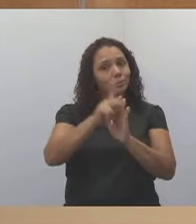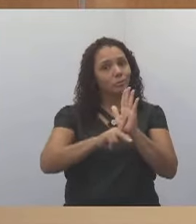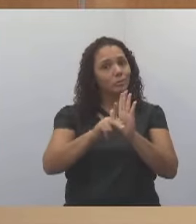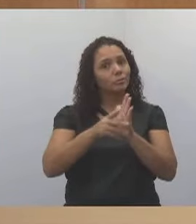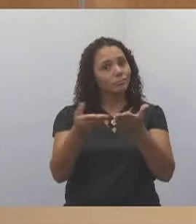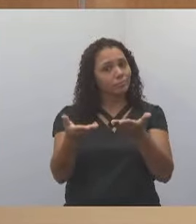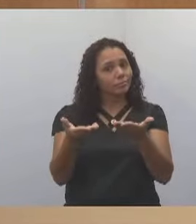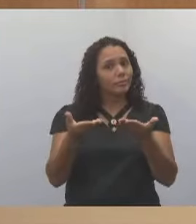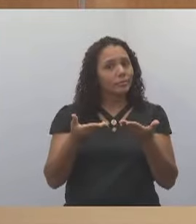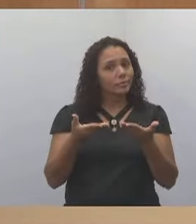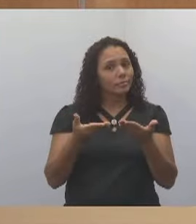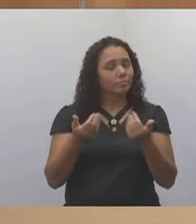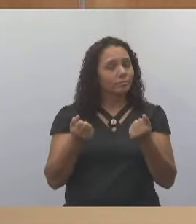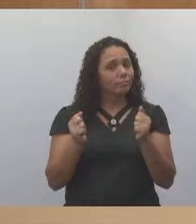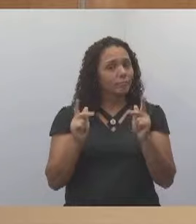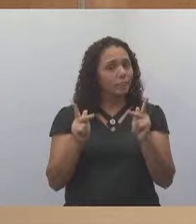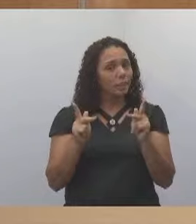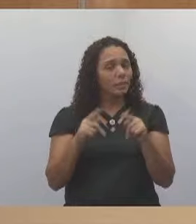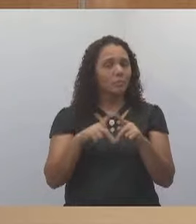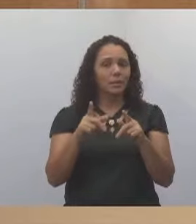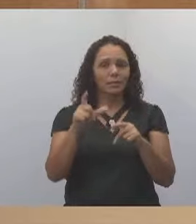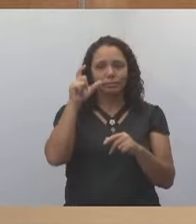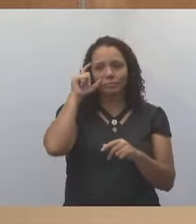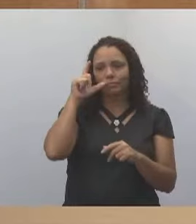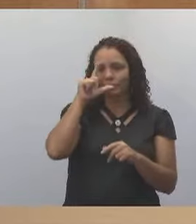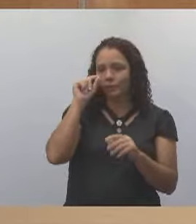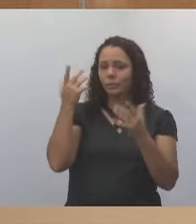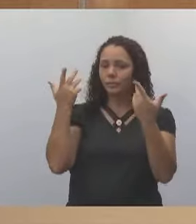bom? Mas parabéns, viu, Abner?